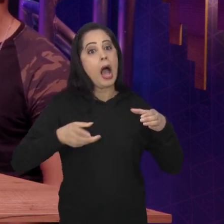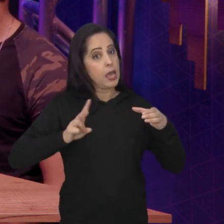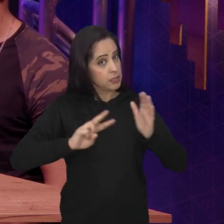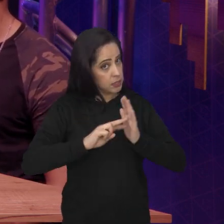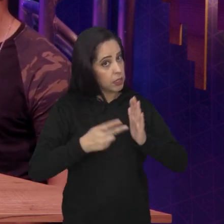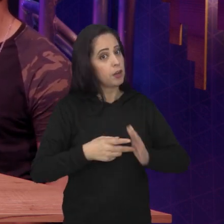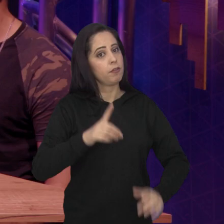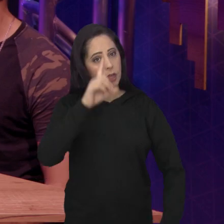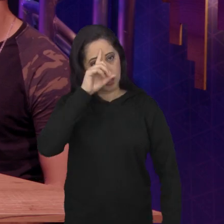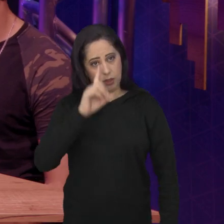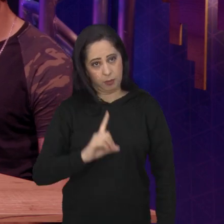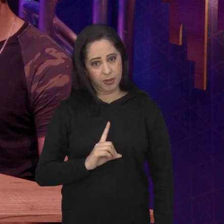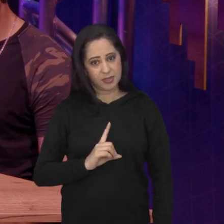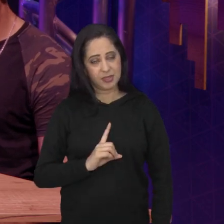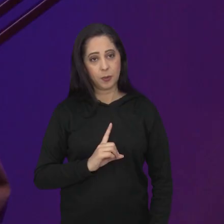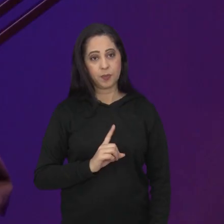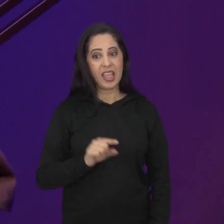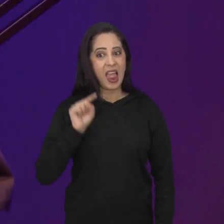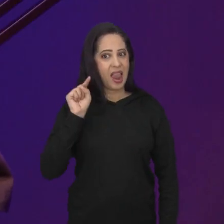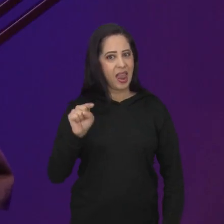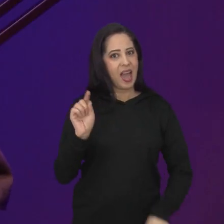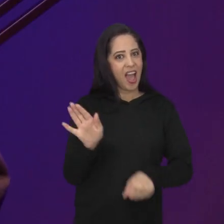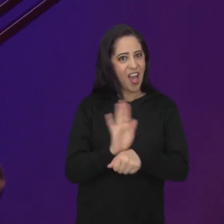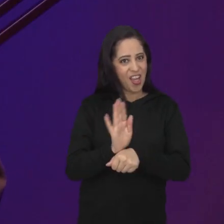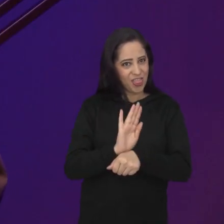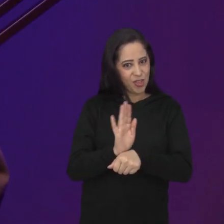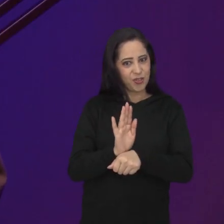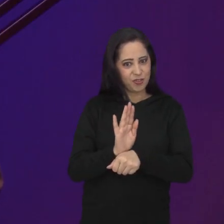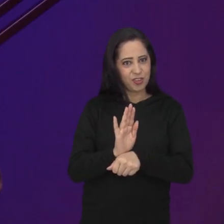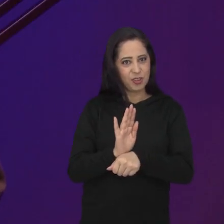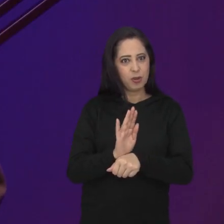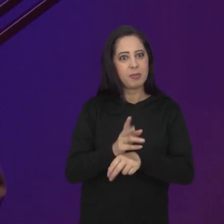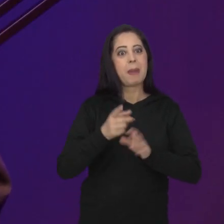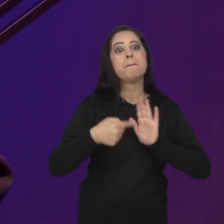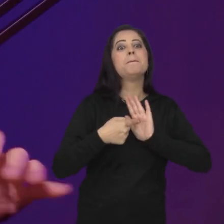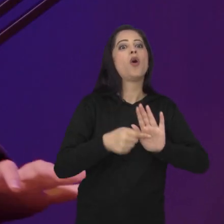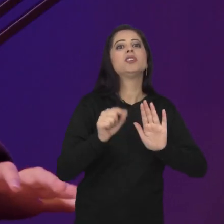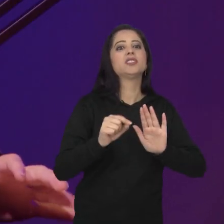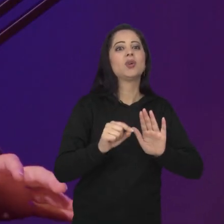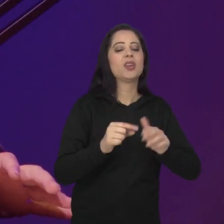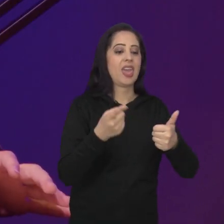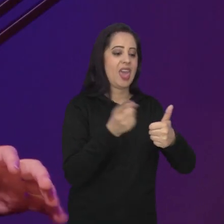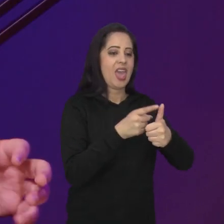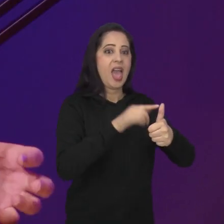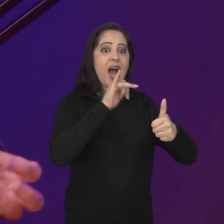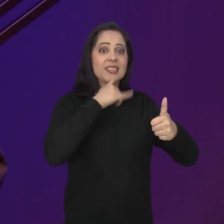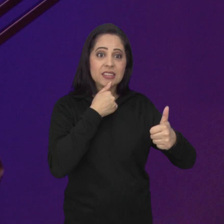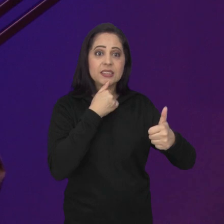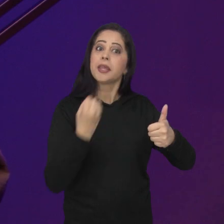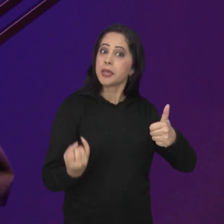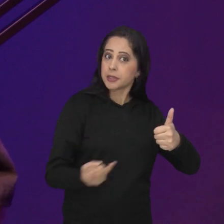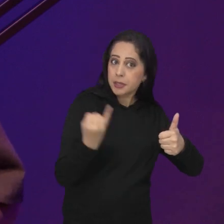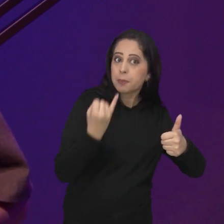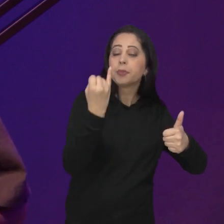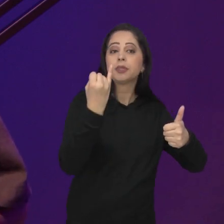entre outras coisas. E individualmente a gente tem isso, então, de que todos os momentos são importantes e a tristeza, ela também é